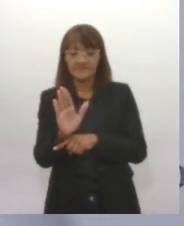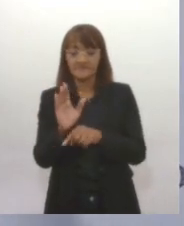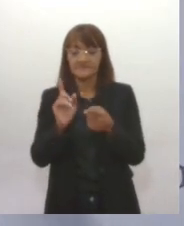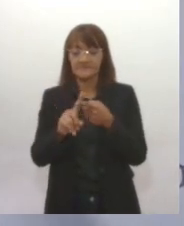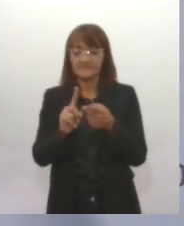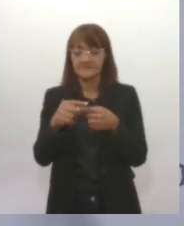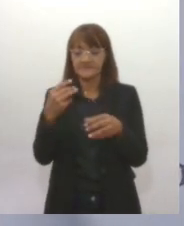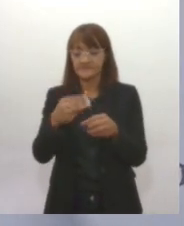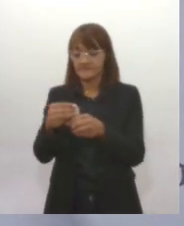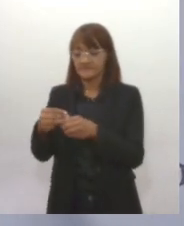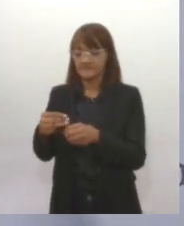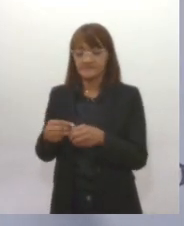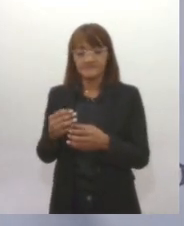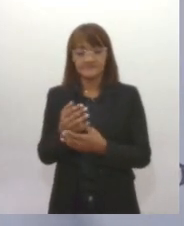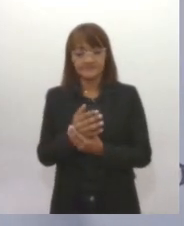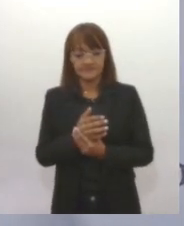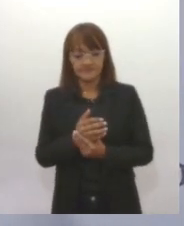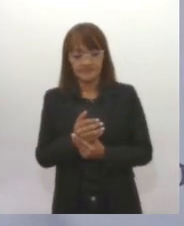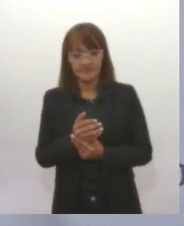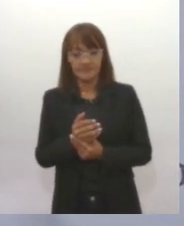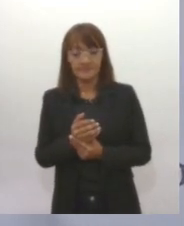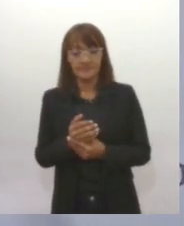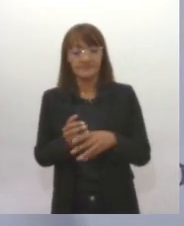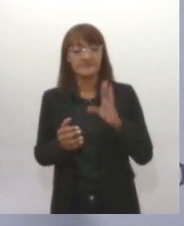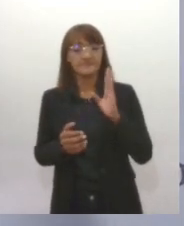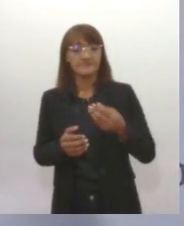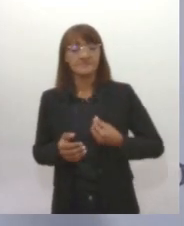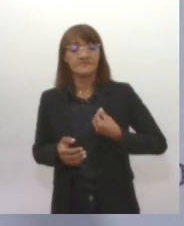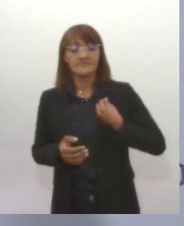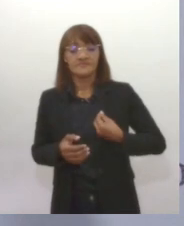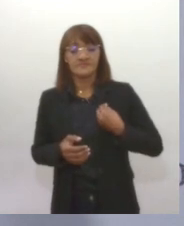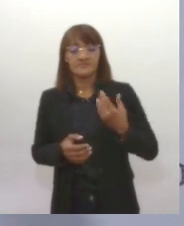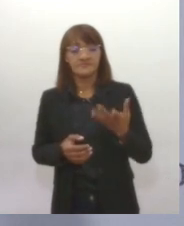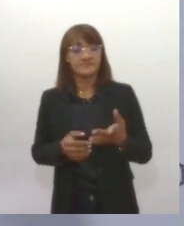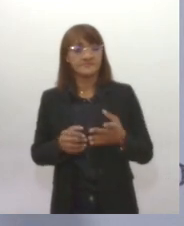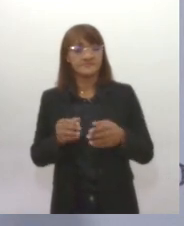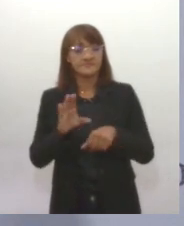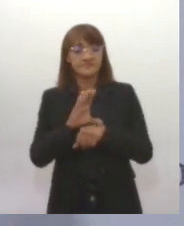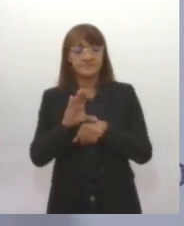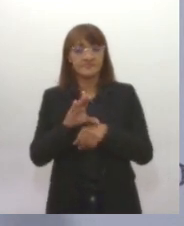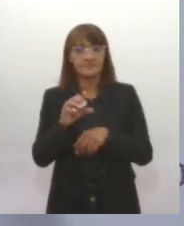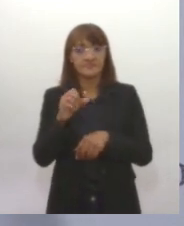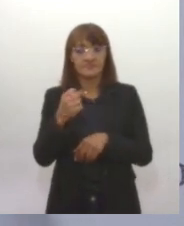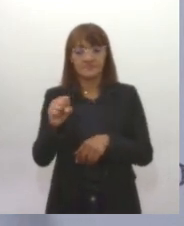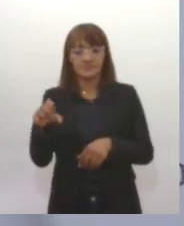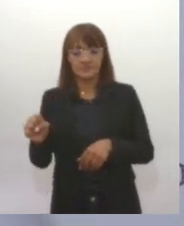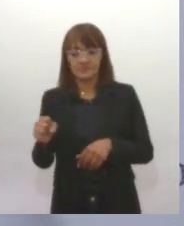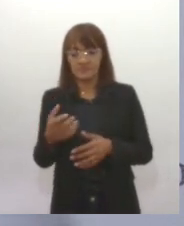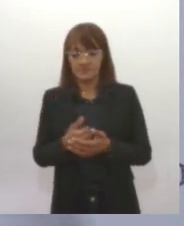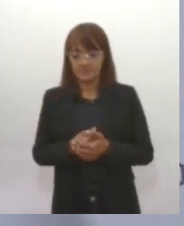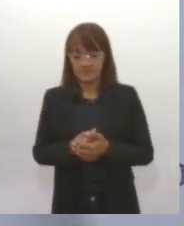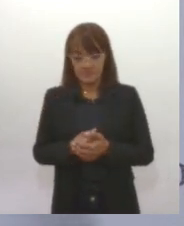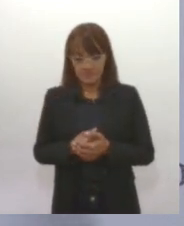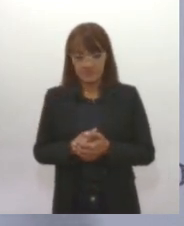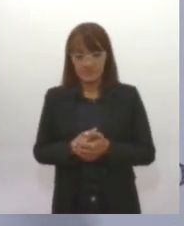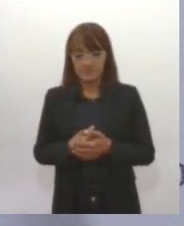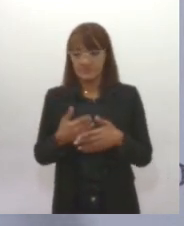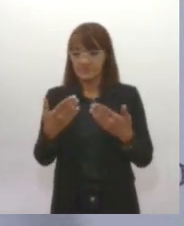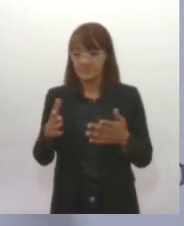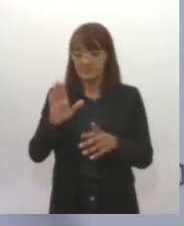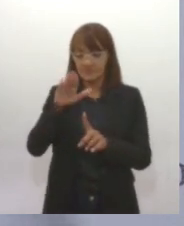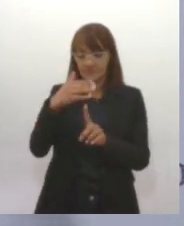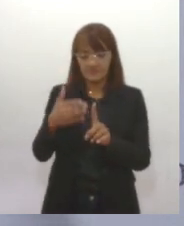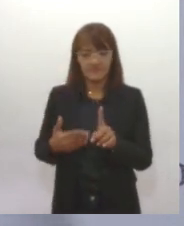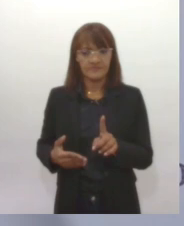constituinte, né, participou da elaboração da nossa Constituição de 88. E a gente precisa render homenagens a um homem que transcendeu. Transcendeu as